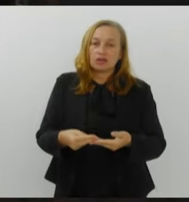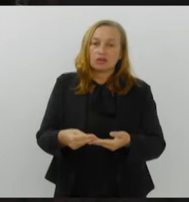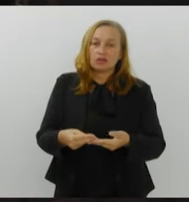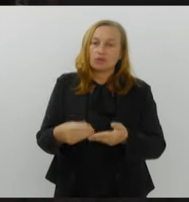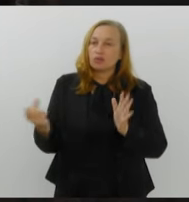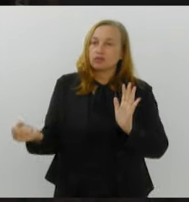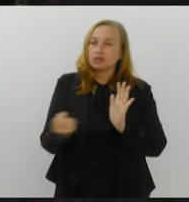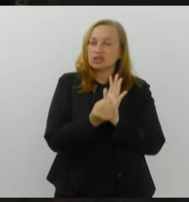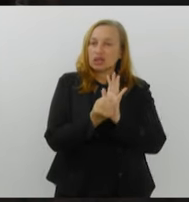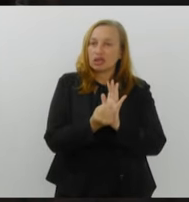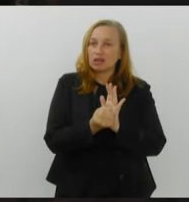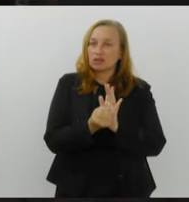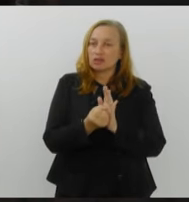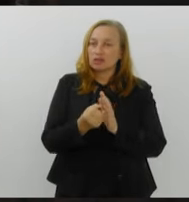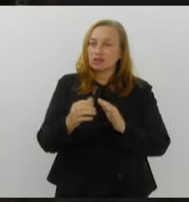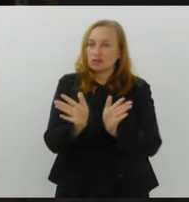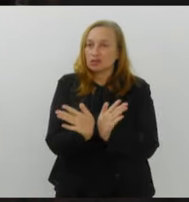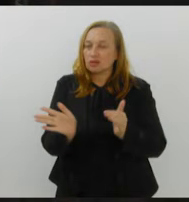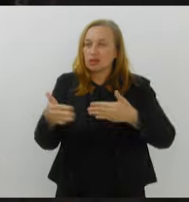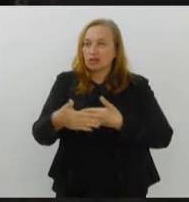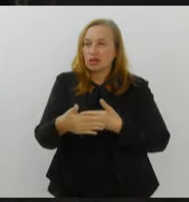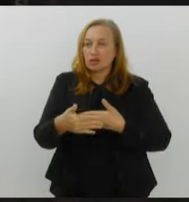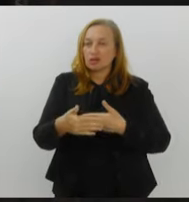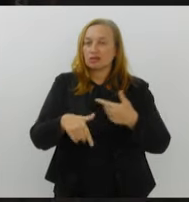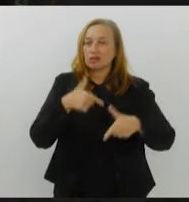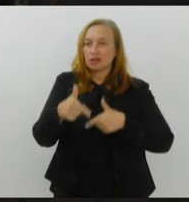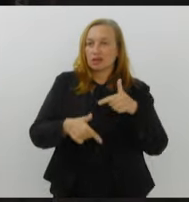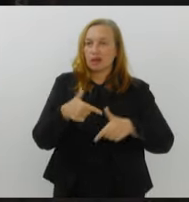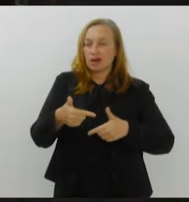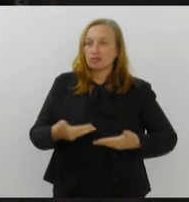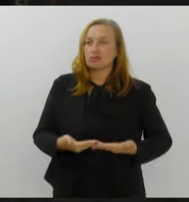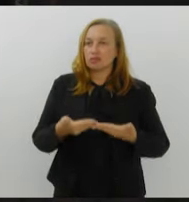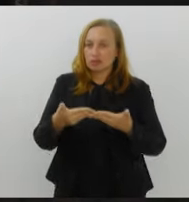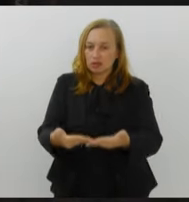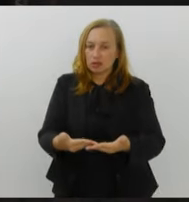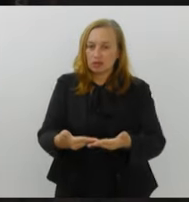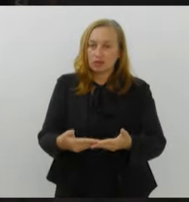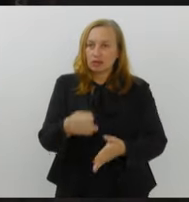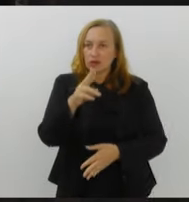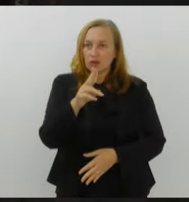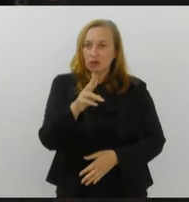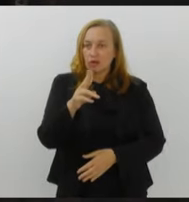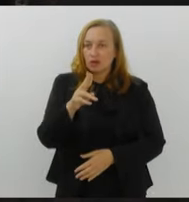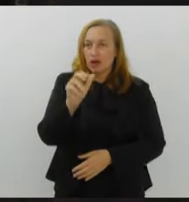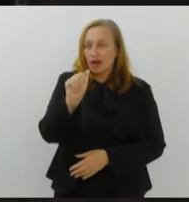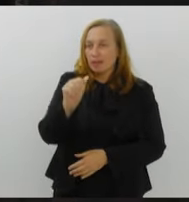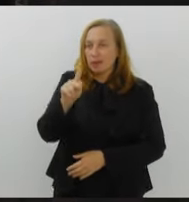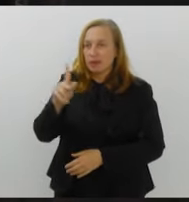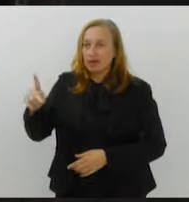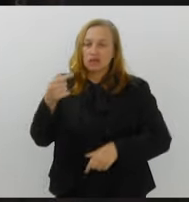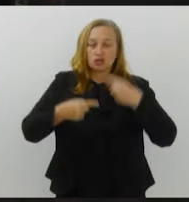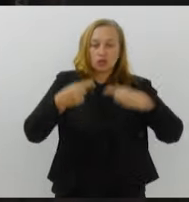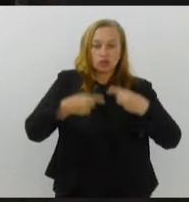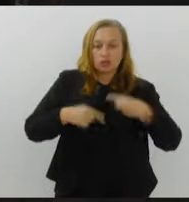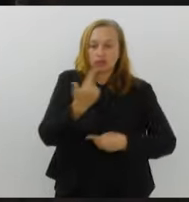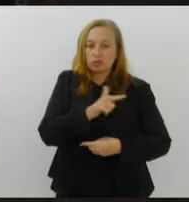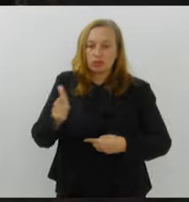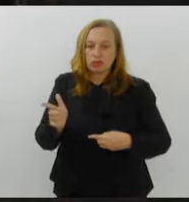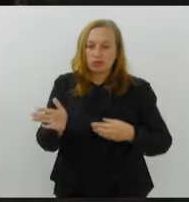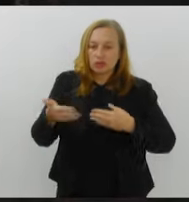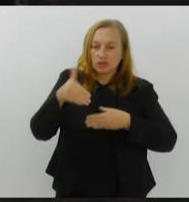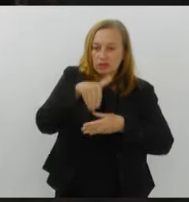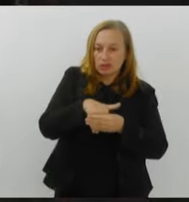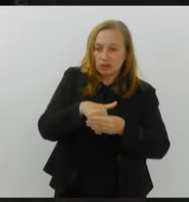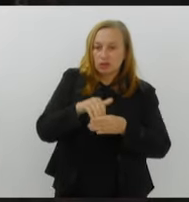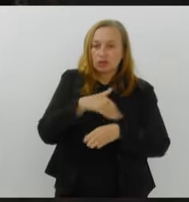suas dependências aos prestadores de serviço de entrega por aplicativo. Em discussão, não havendo quem queira discutir, encerrada a discussão e